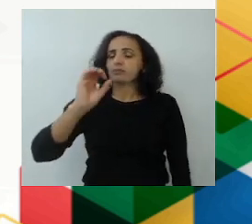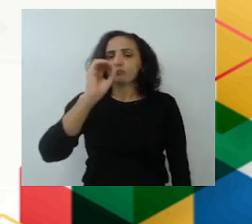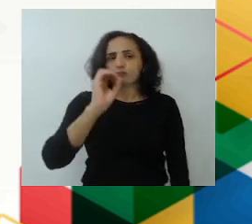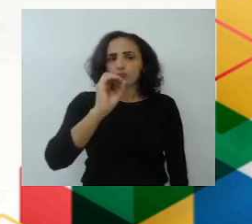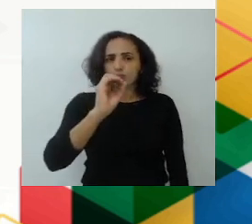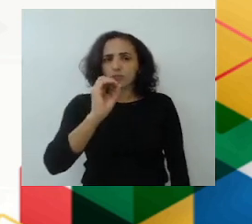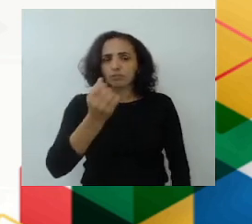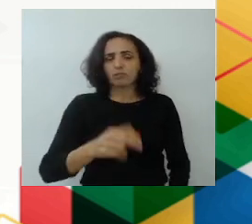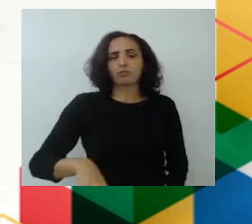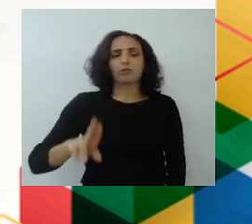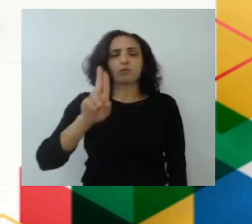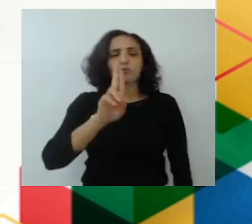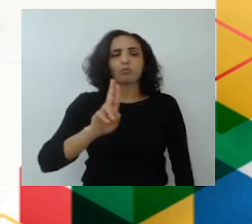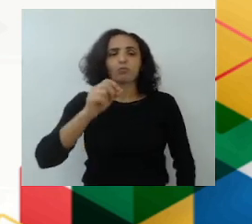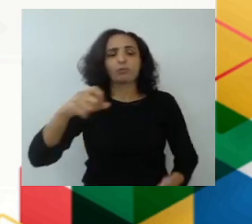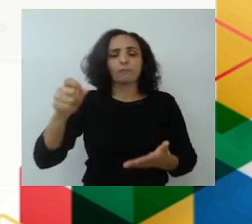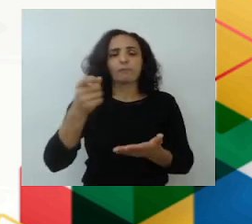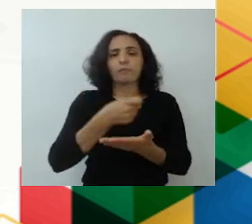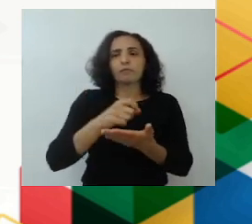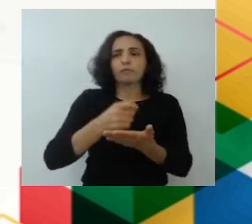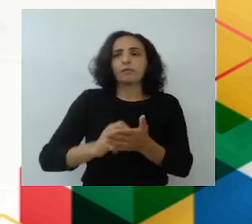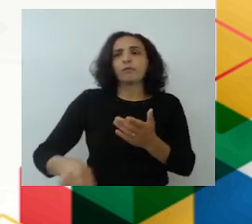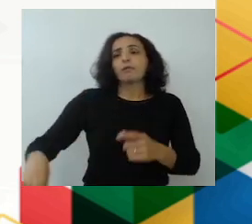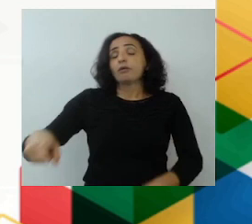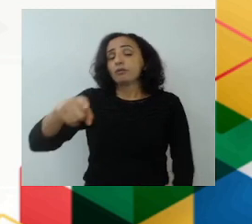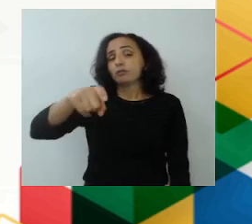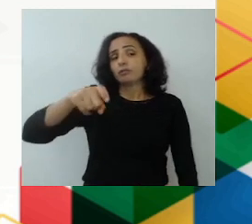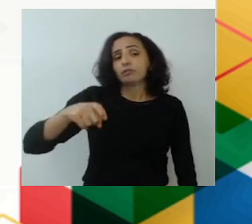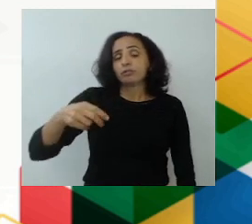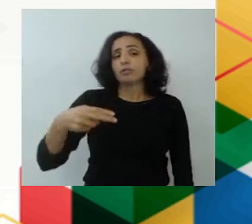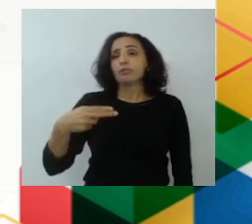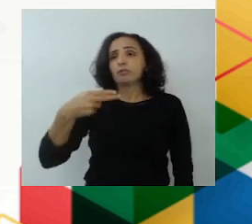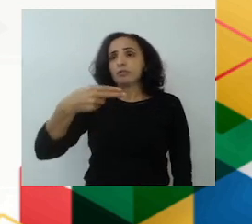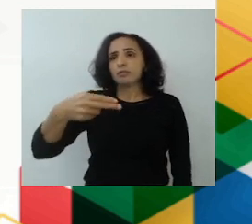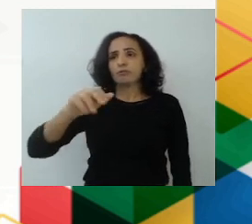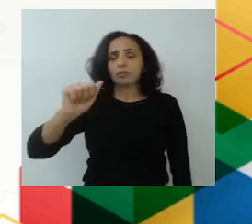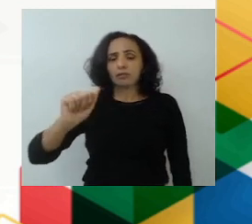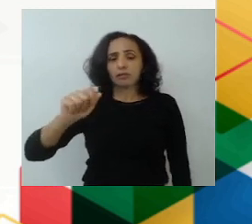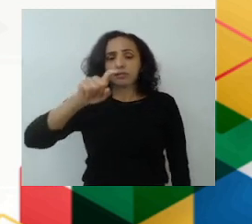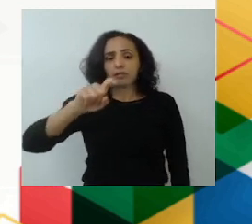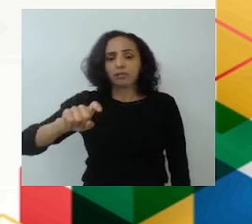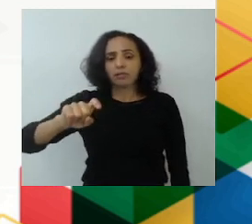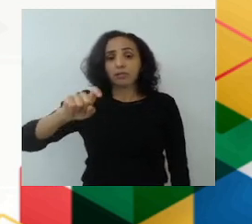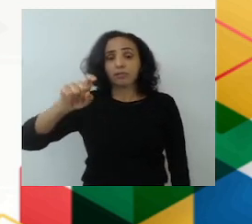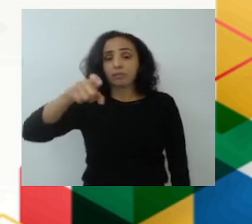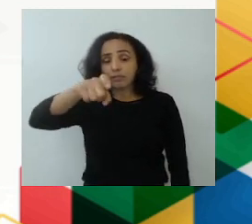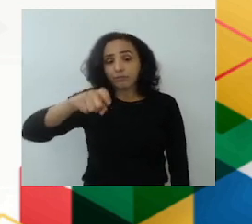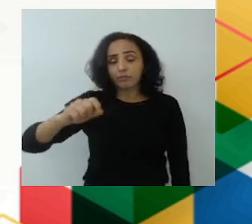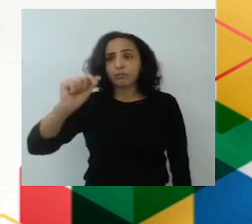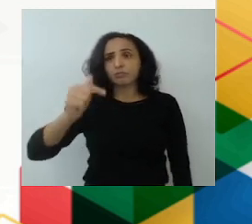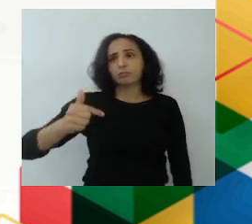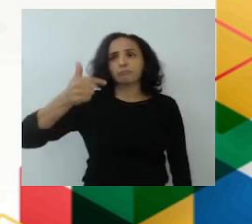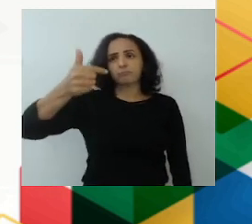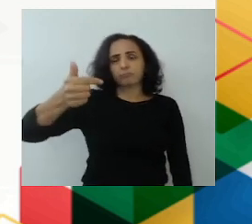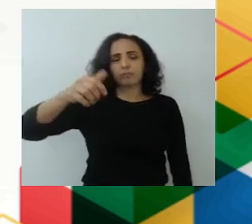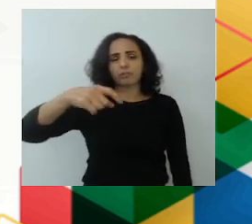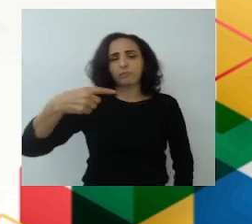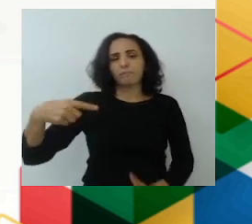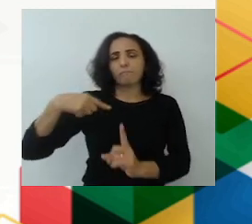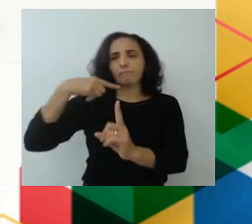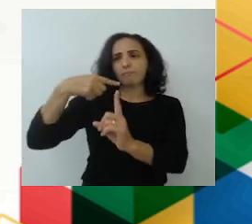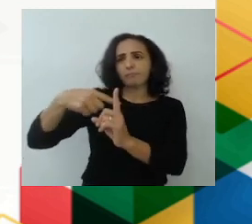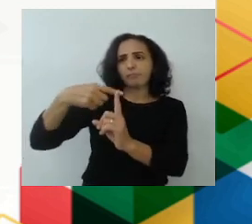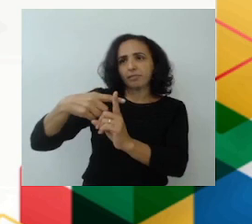seja escrita da seguinte forma: f de x igual a ax ao quadrado mais bx mais